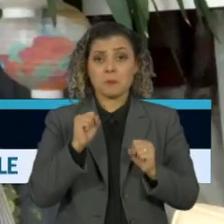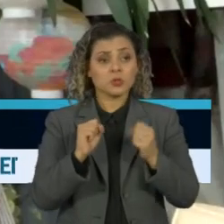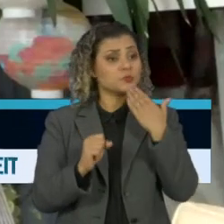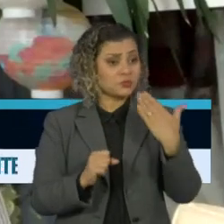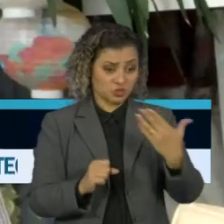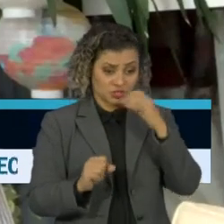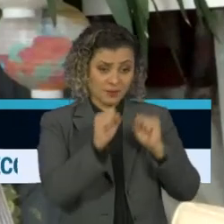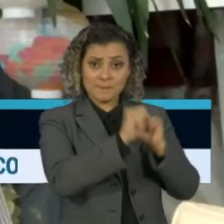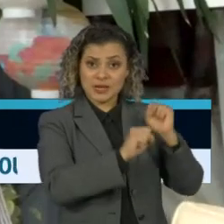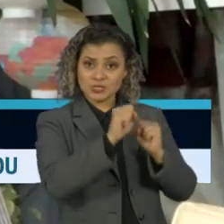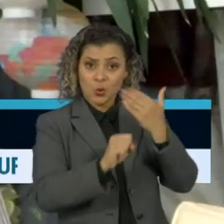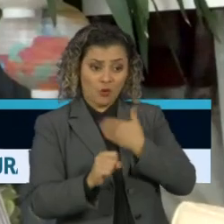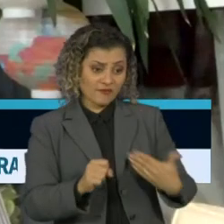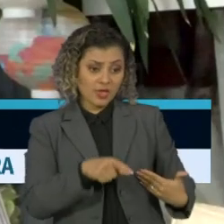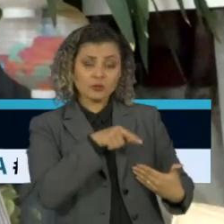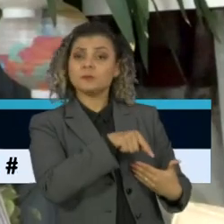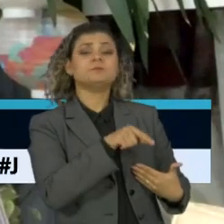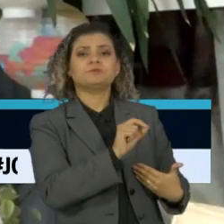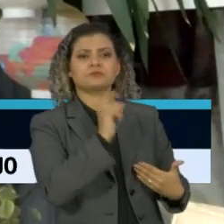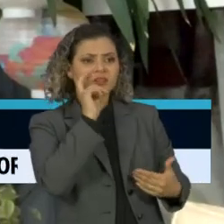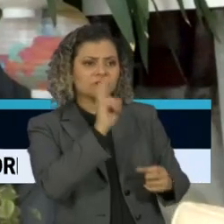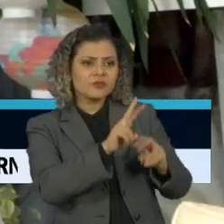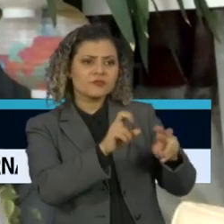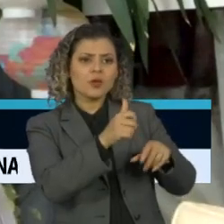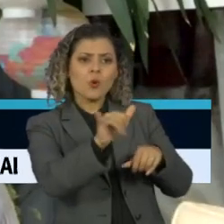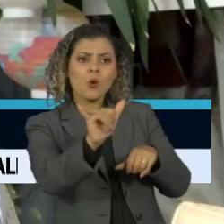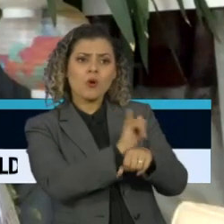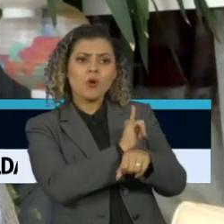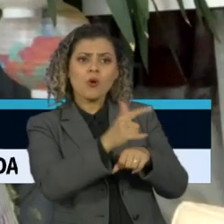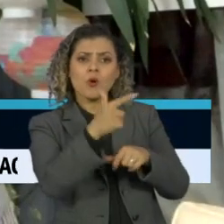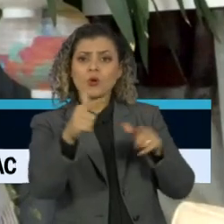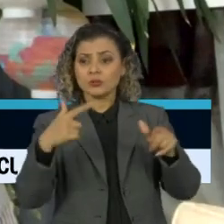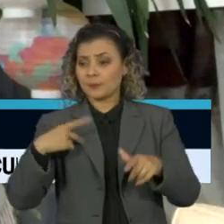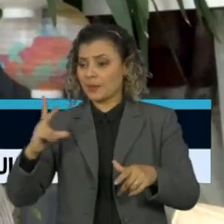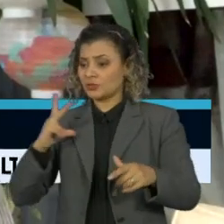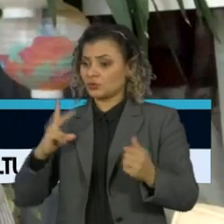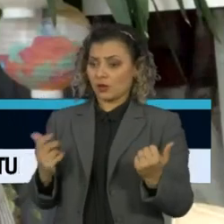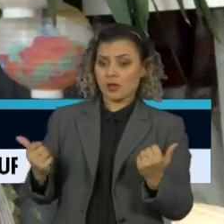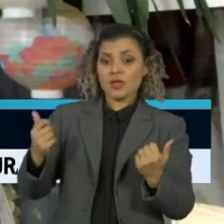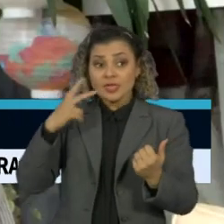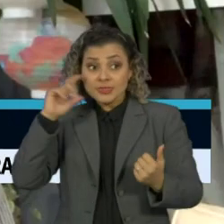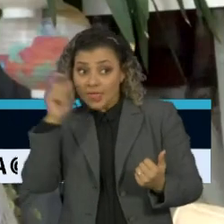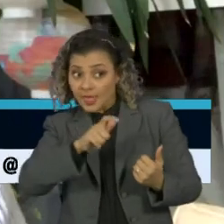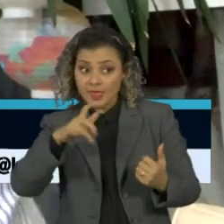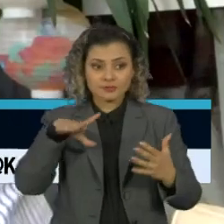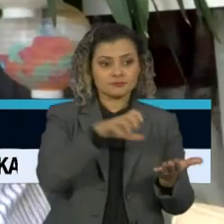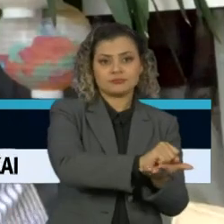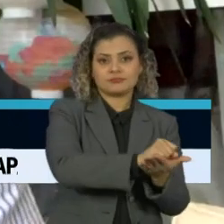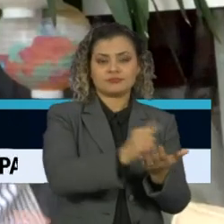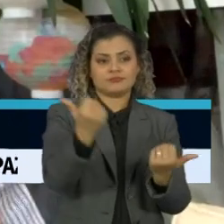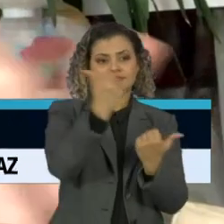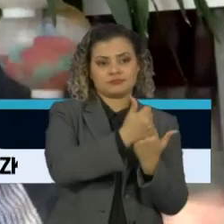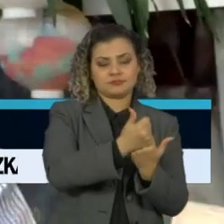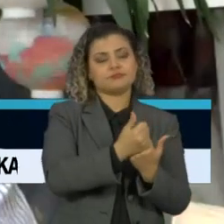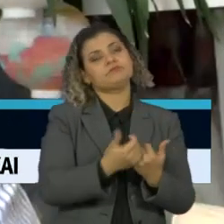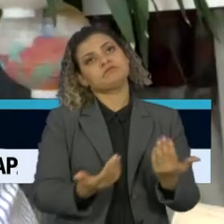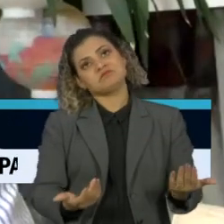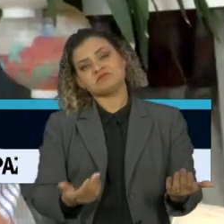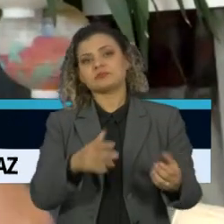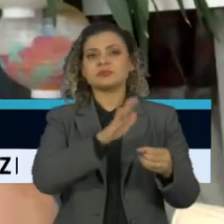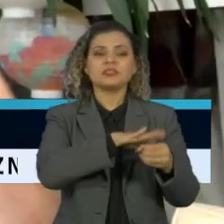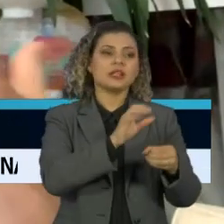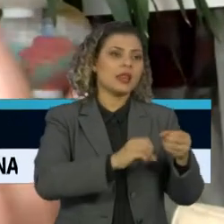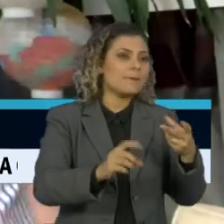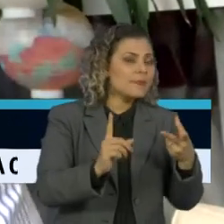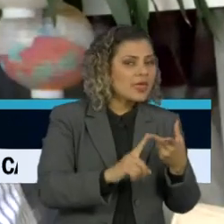estatal observar outras variáveis que o setor privado não vai se interessar. Digamos, cobertura, digamos, de